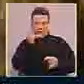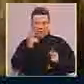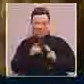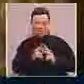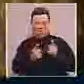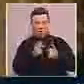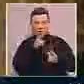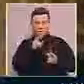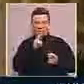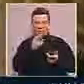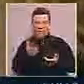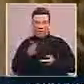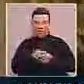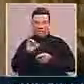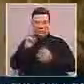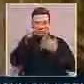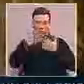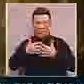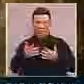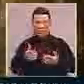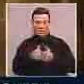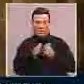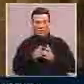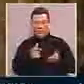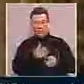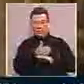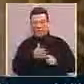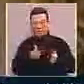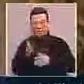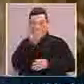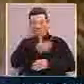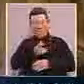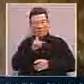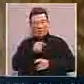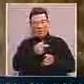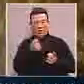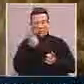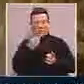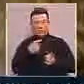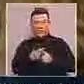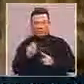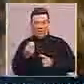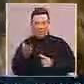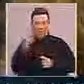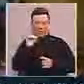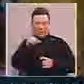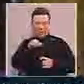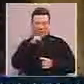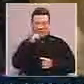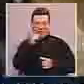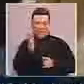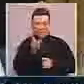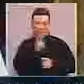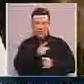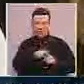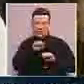encontram algumas respostas para as suas dúvidas. Esta vertente prática torna o curso também muito mais apelativo. Sim, é sobretudo isso